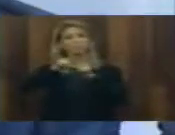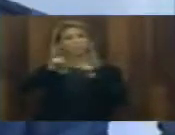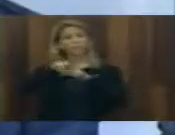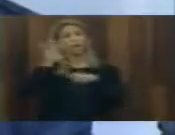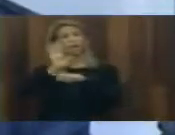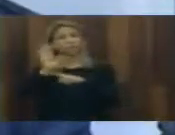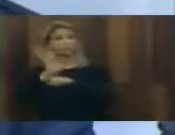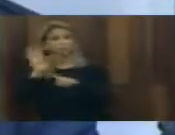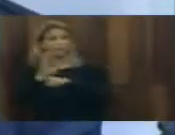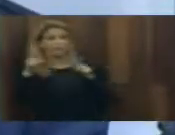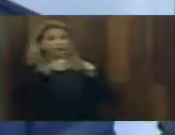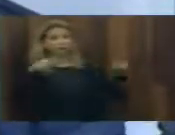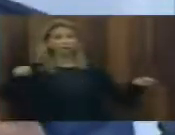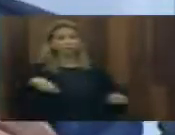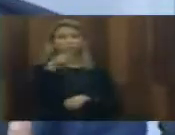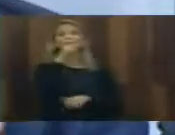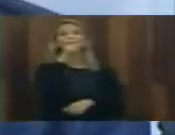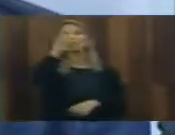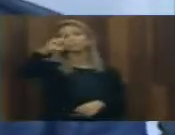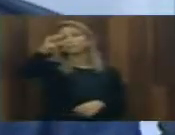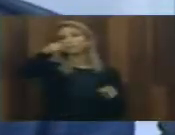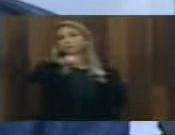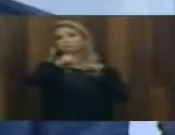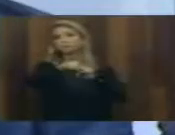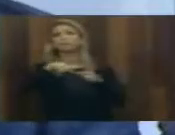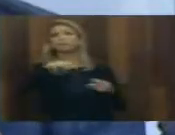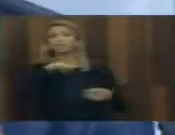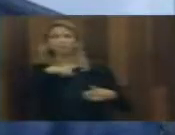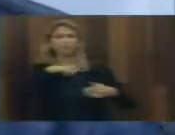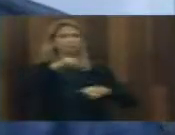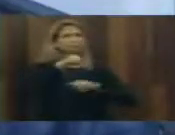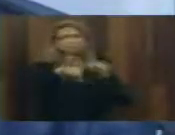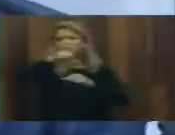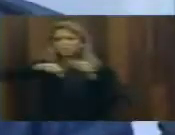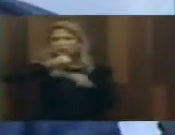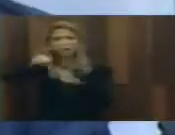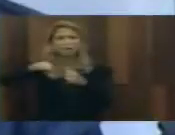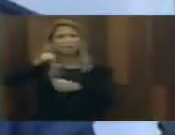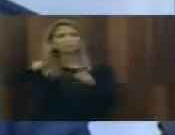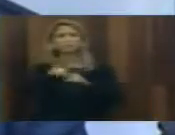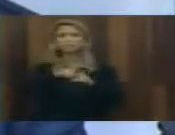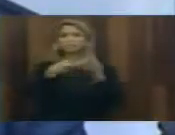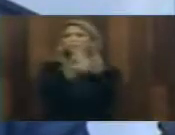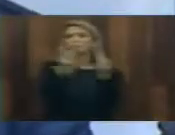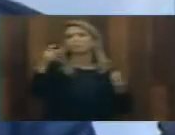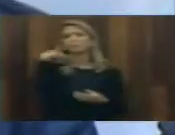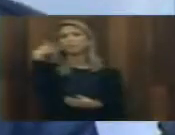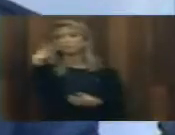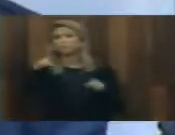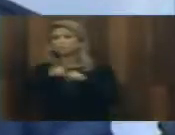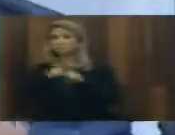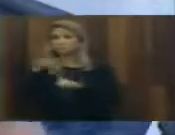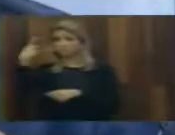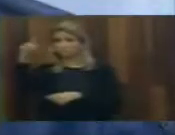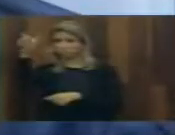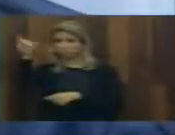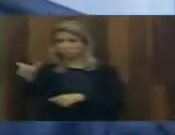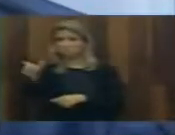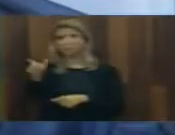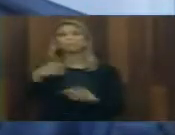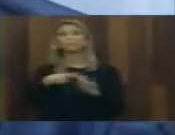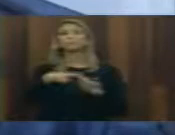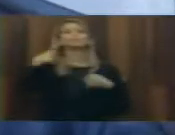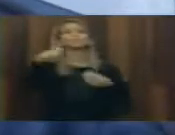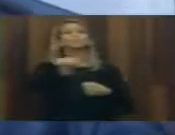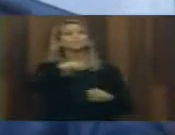nível estadual. E há uma movimentação na região de vários vereadores, Vossa Excelência se inclui, de captar essas boas